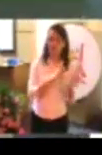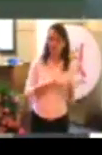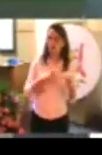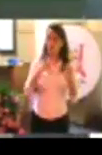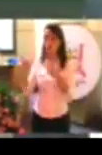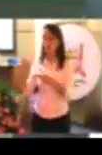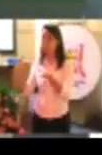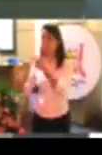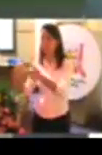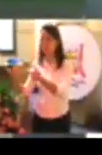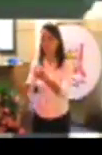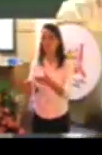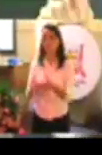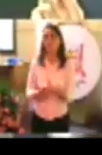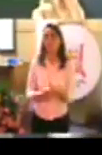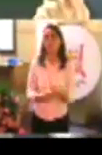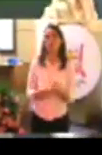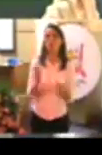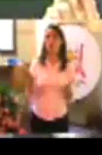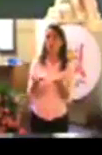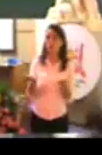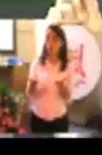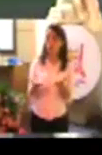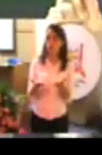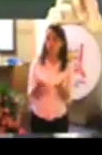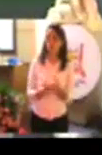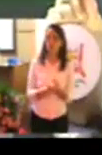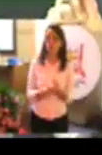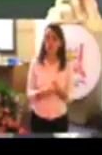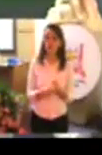meu trabalho. Porque hoje,